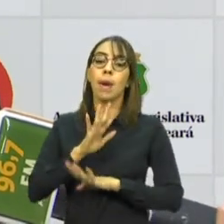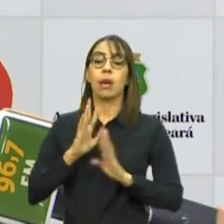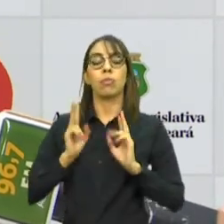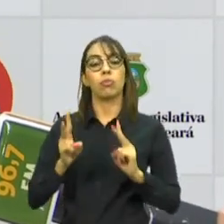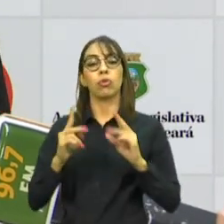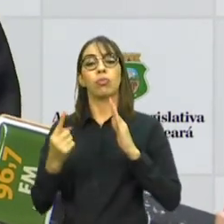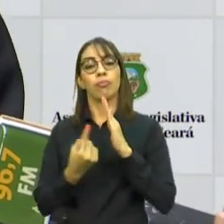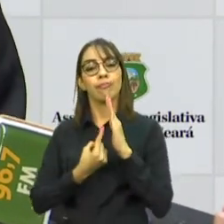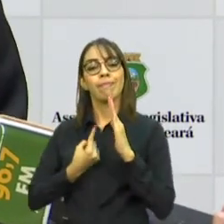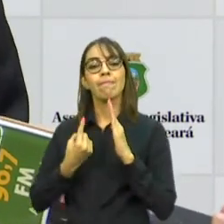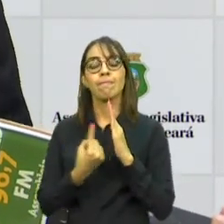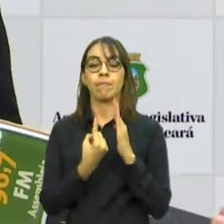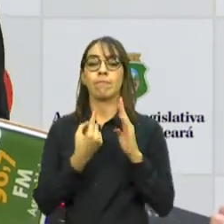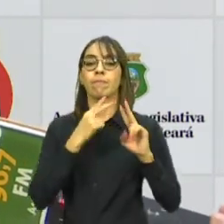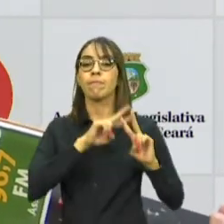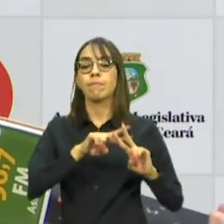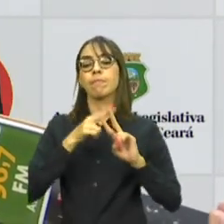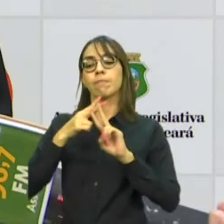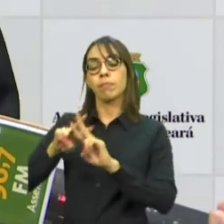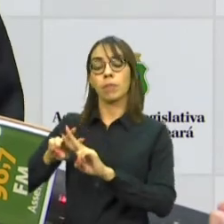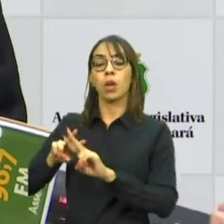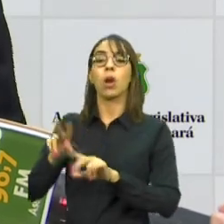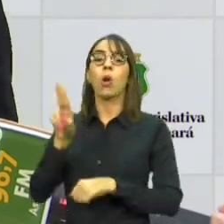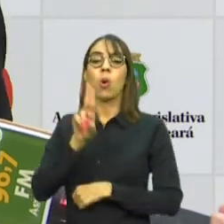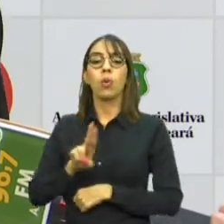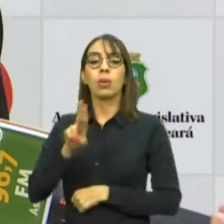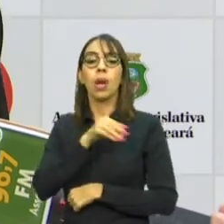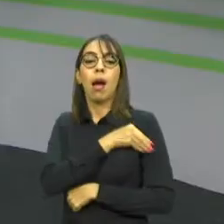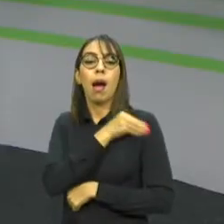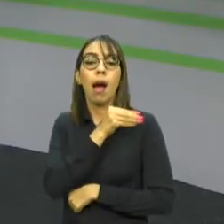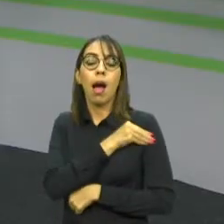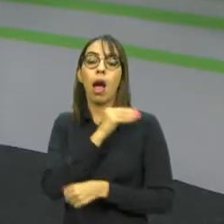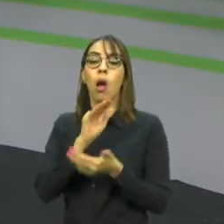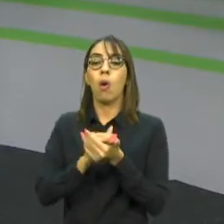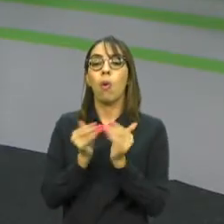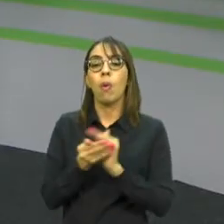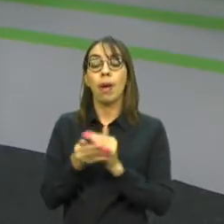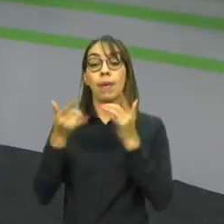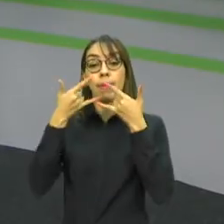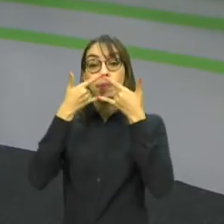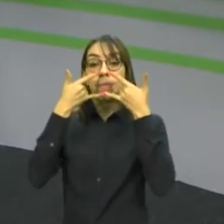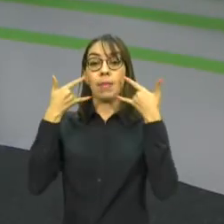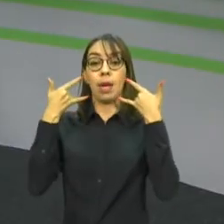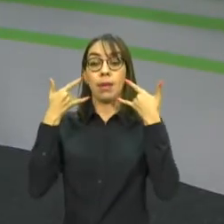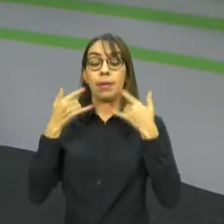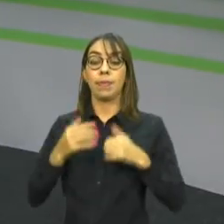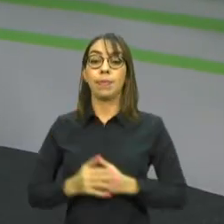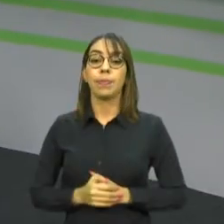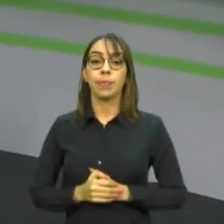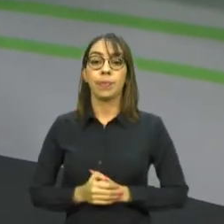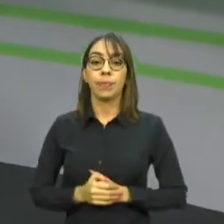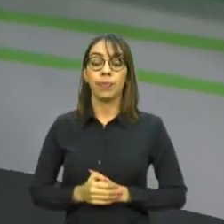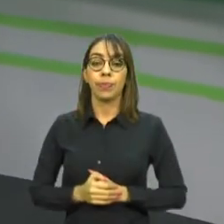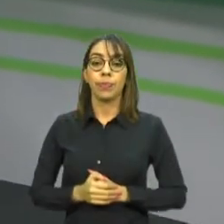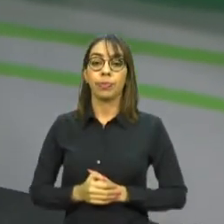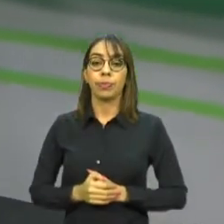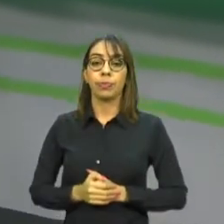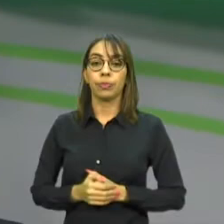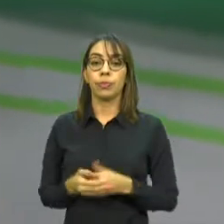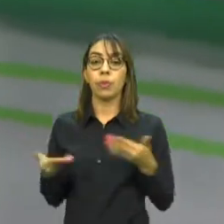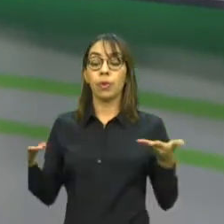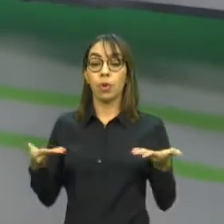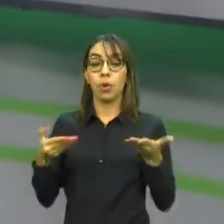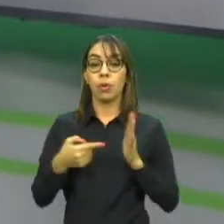O uso do álcool gel, da máscara. Agora vamos mostrar aqui no telão os